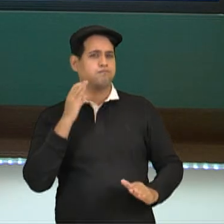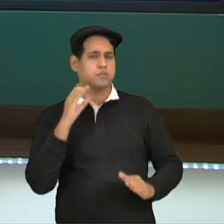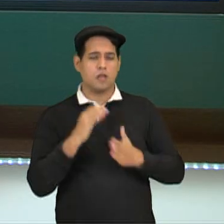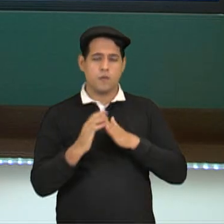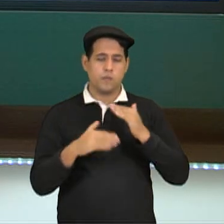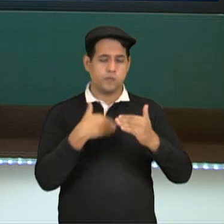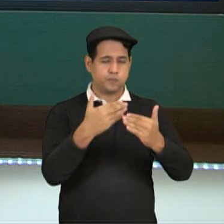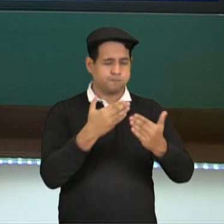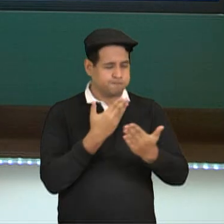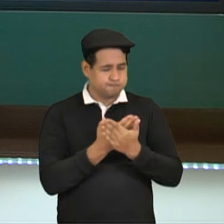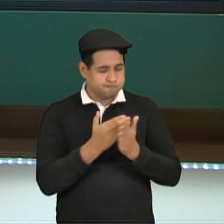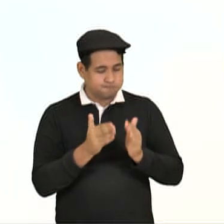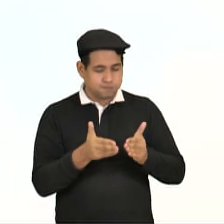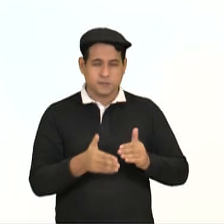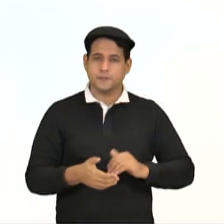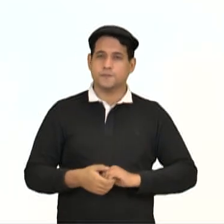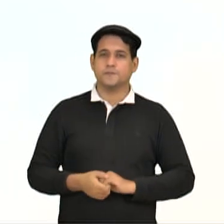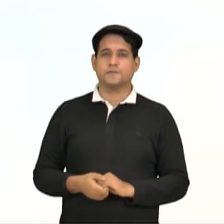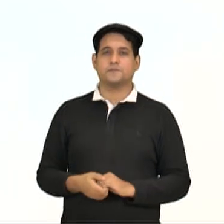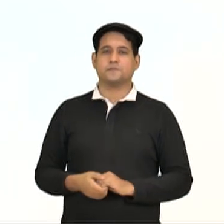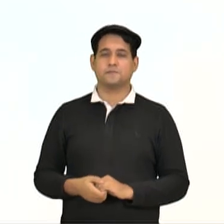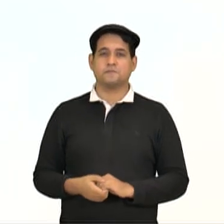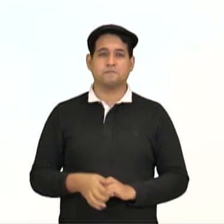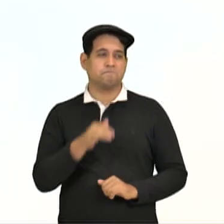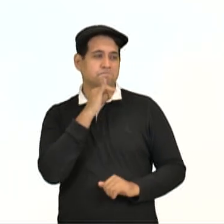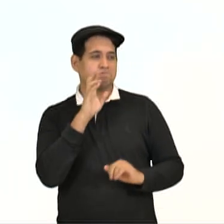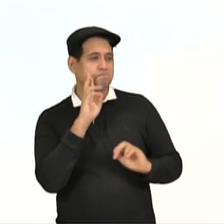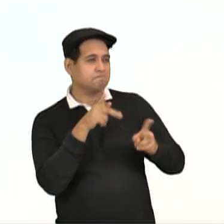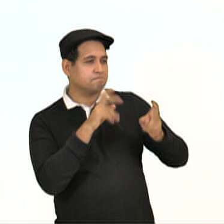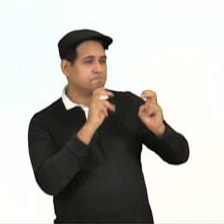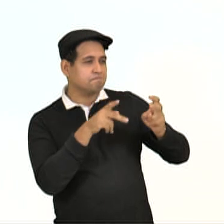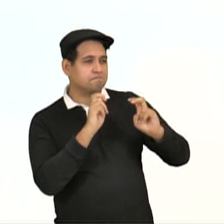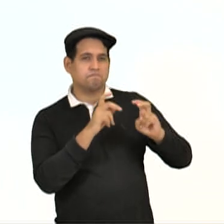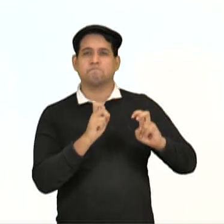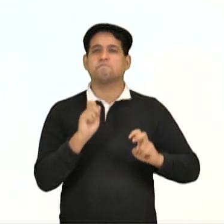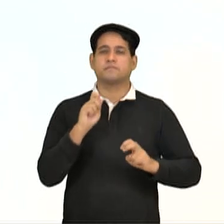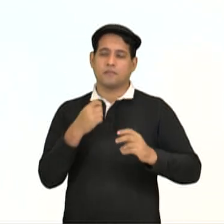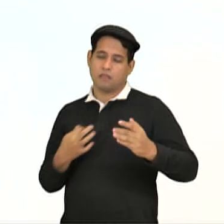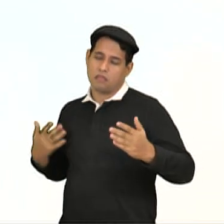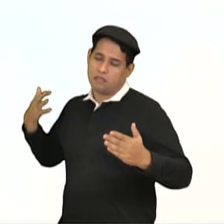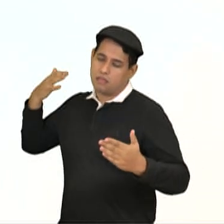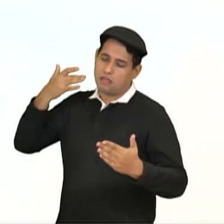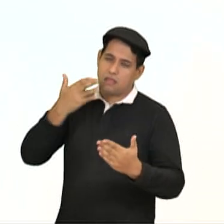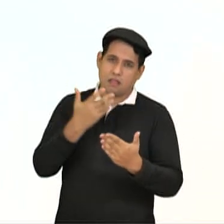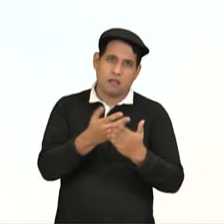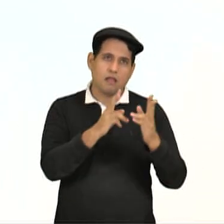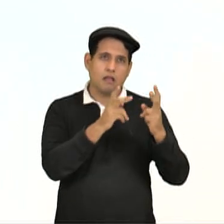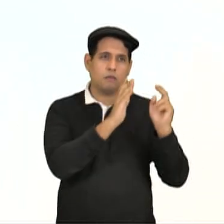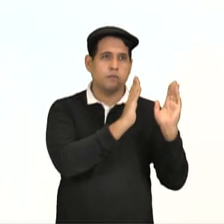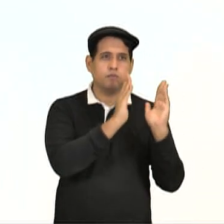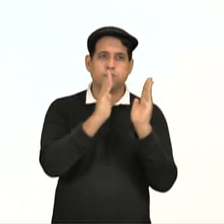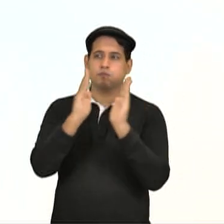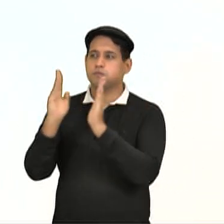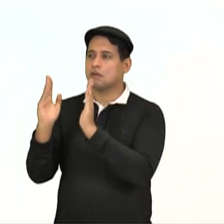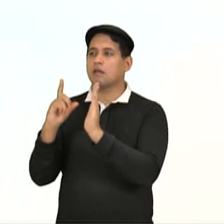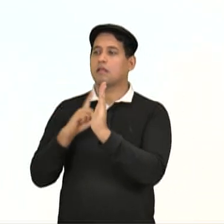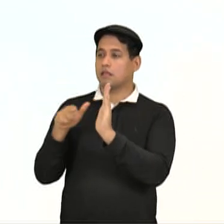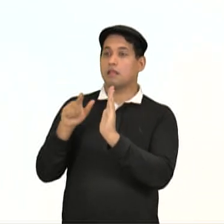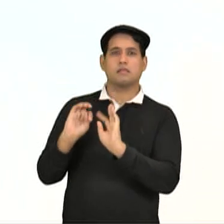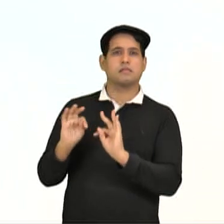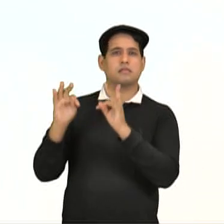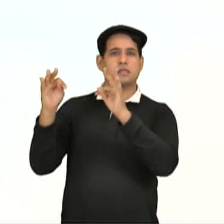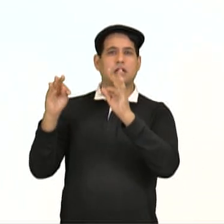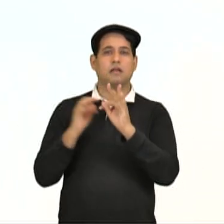mais recentes. Então, se for para a gente observar uma linha do tempo aqui, a gente tem essa biotecnologia